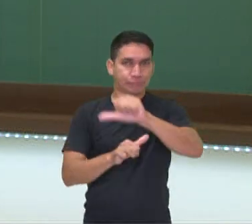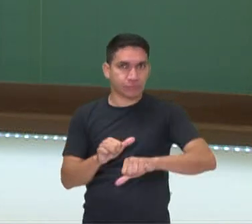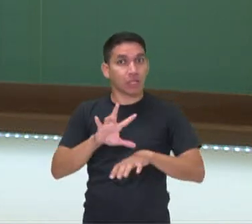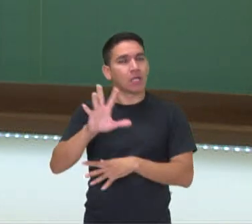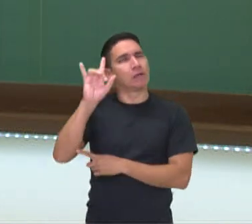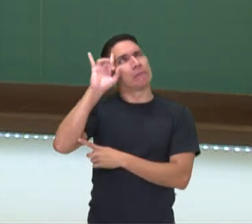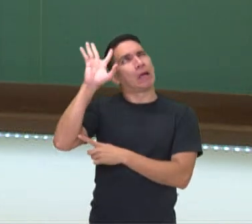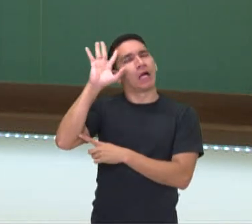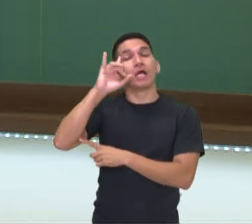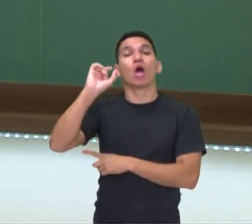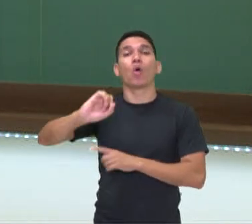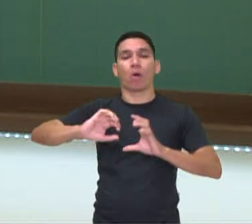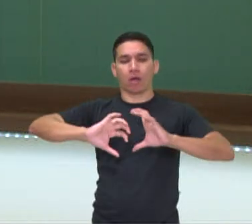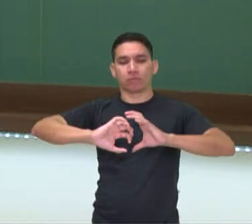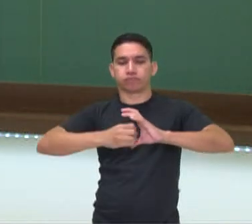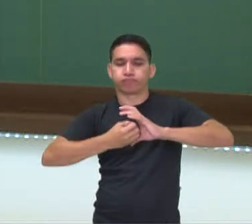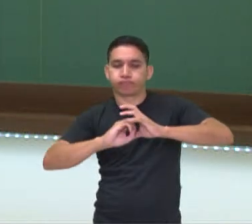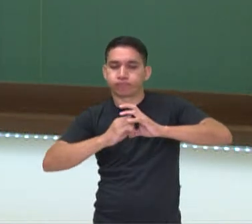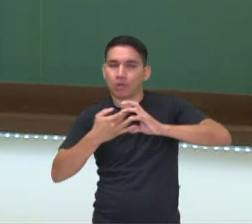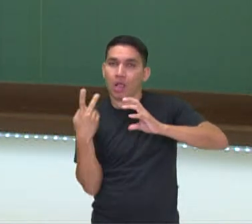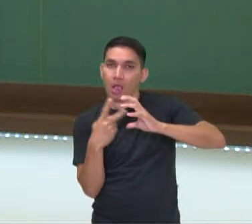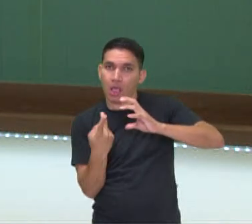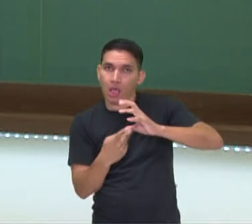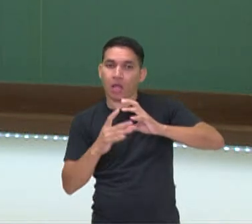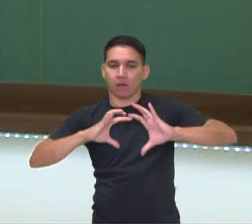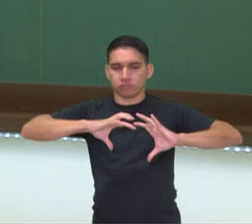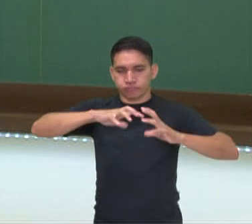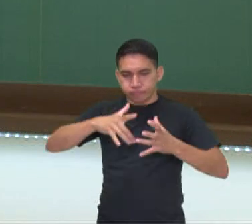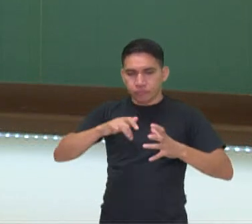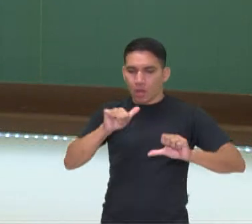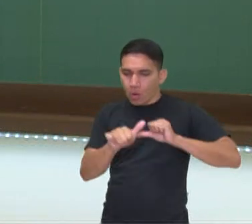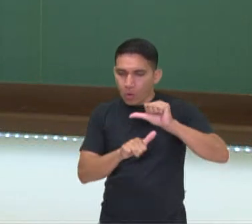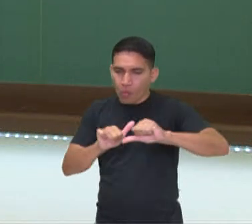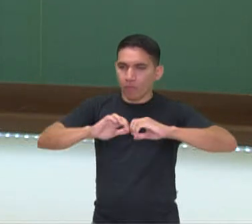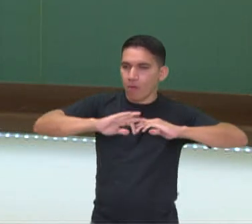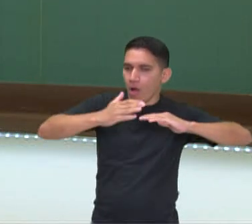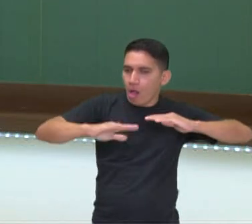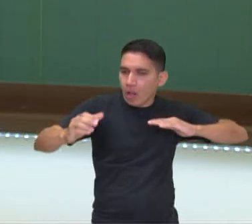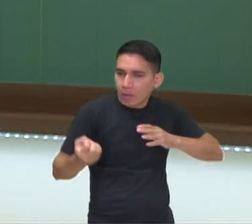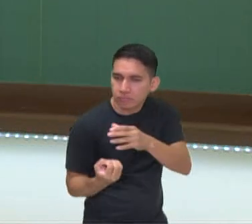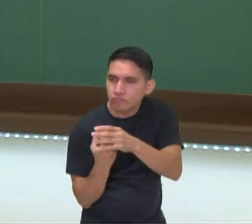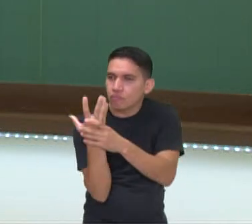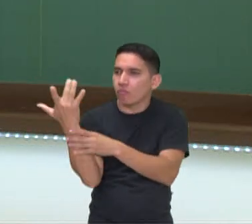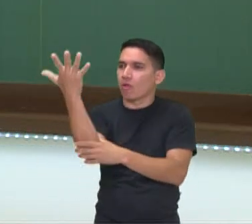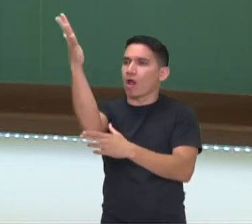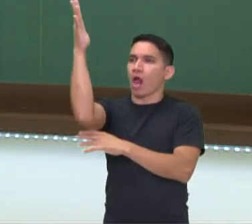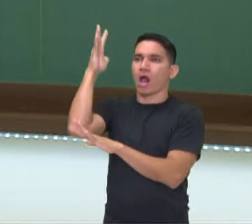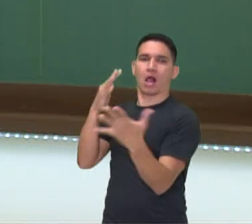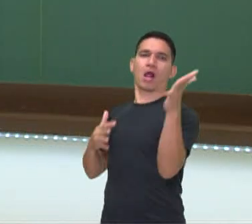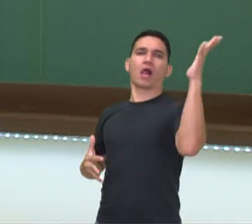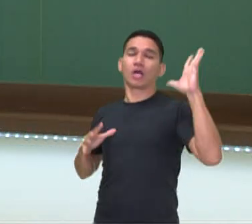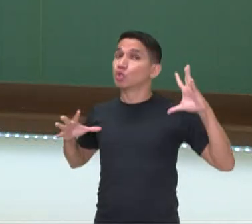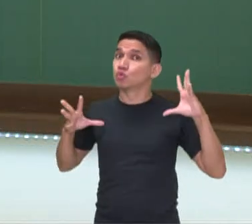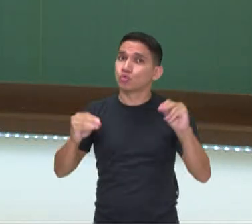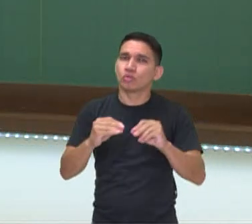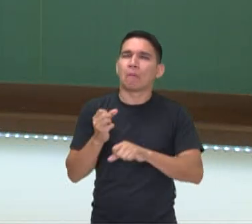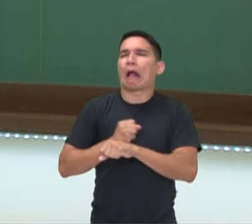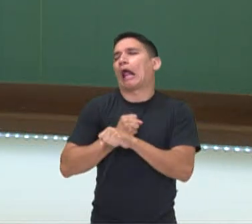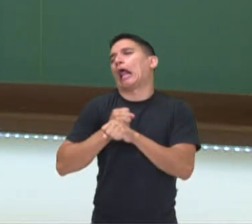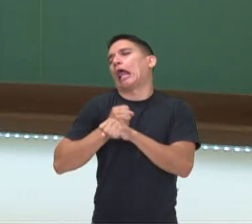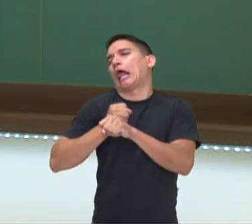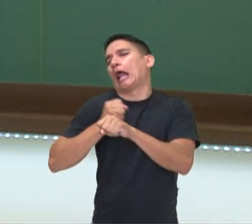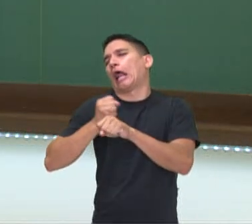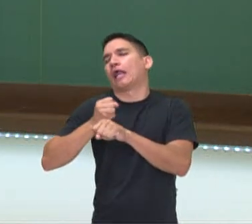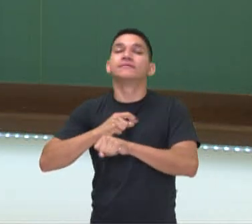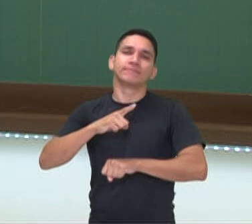formação da crosta terrestre, nas modificações do relevo, no surgimento das florestas, todos esses demoram muito tempo.